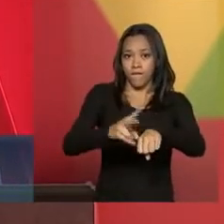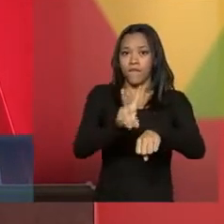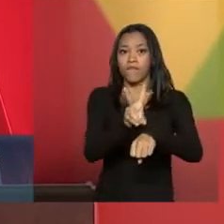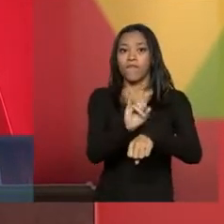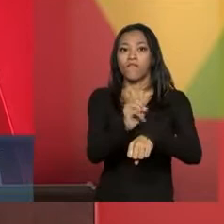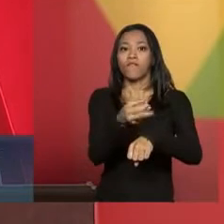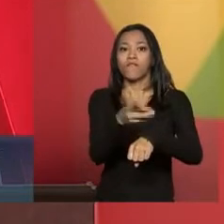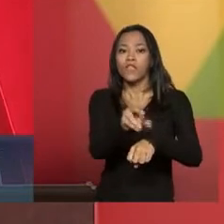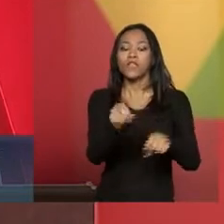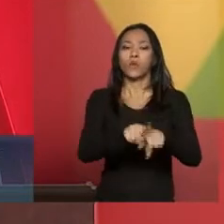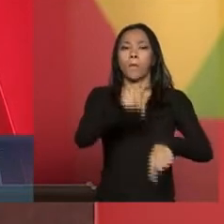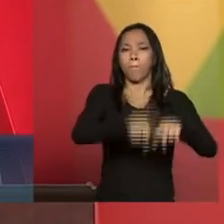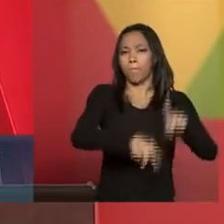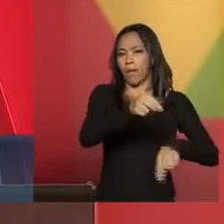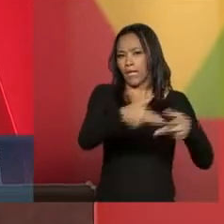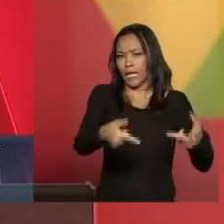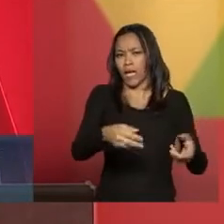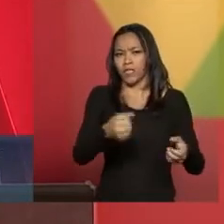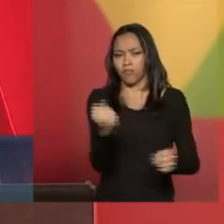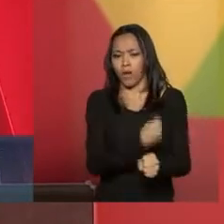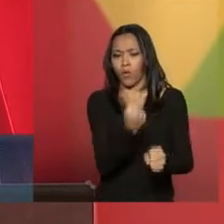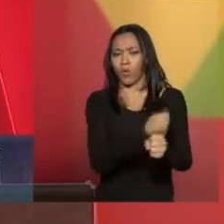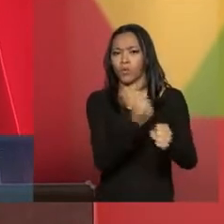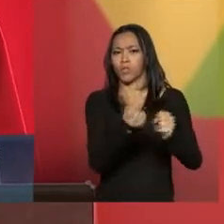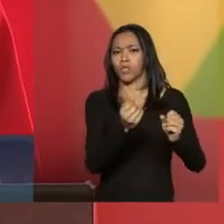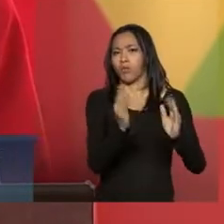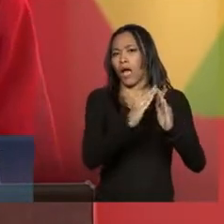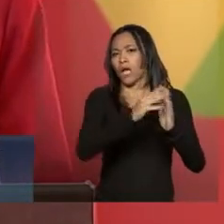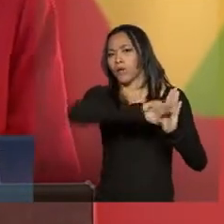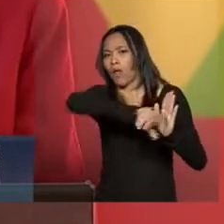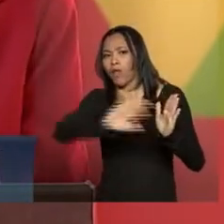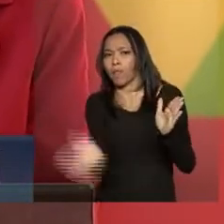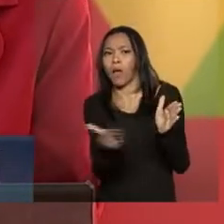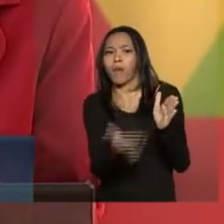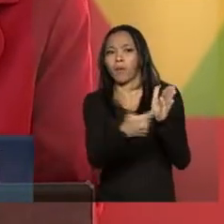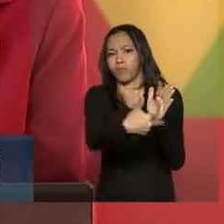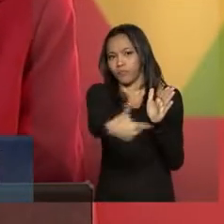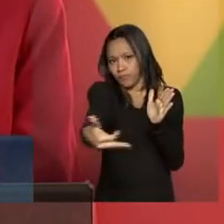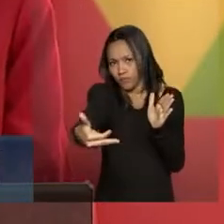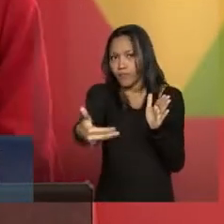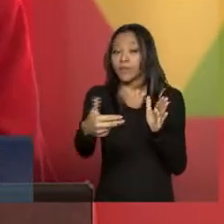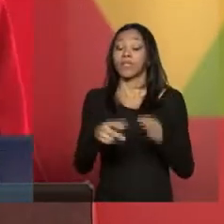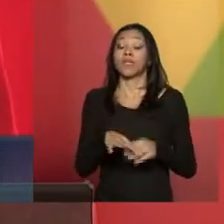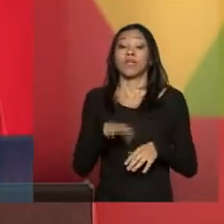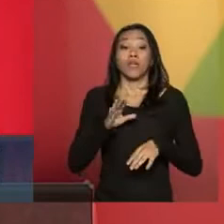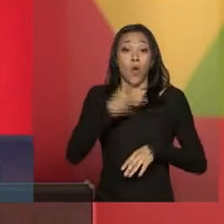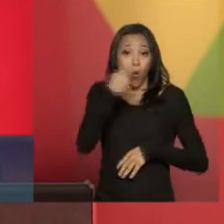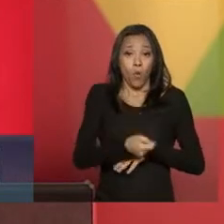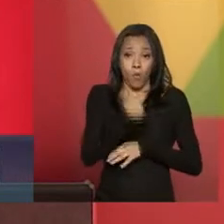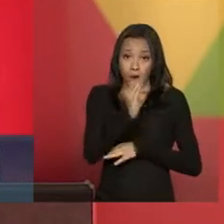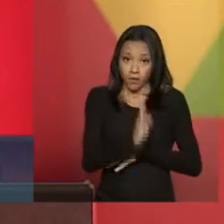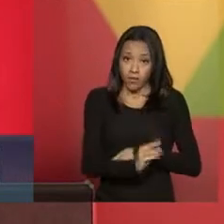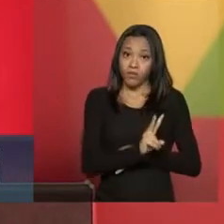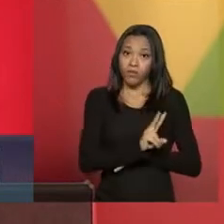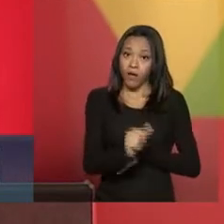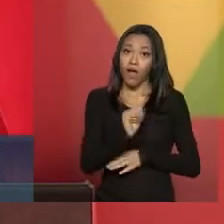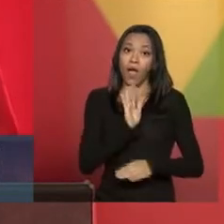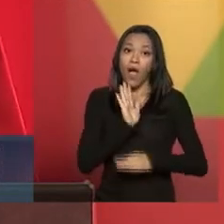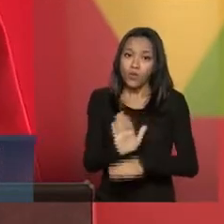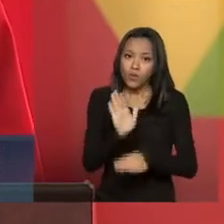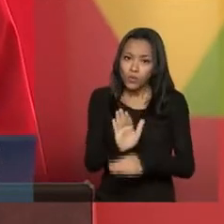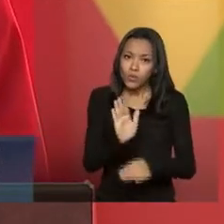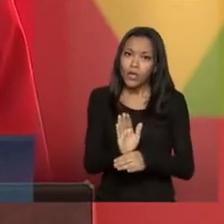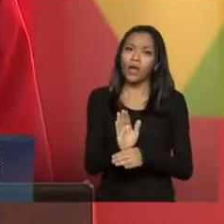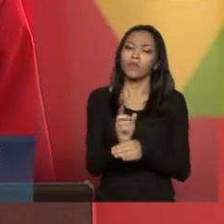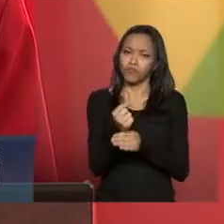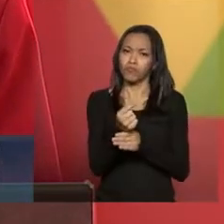construção, equipamentos e manufaturas. A parte brasileira irá também participar deste fundo com